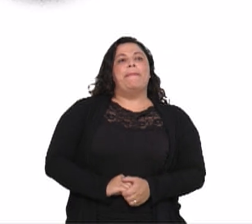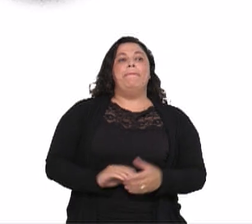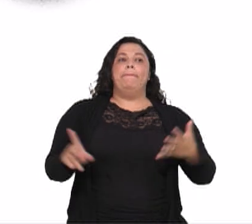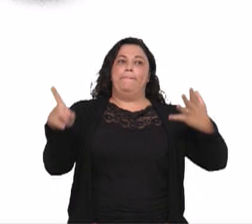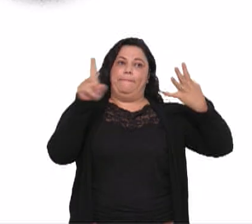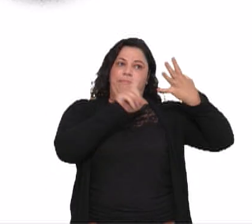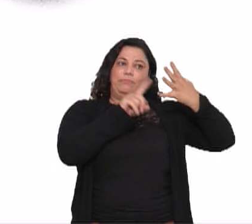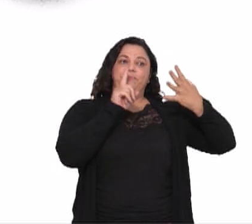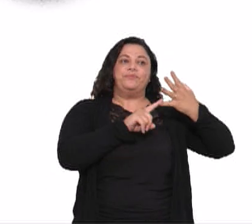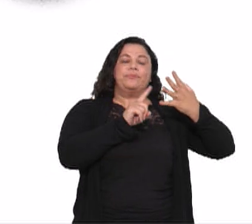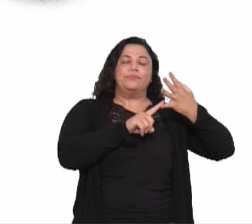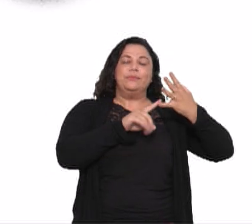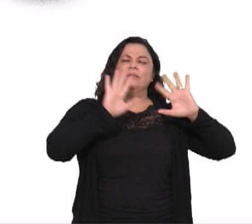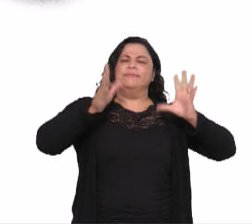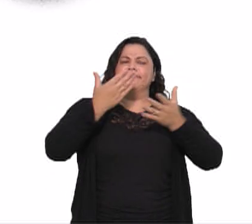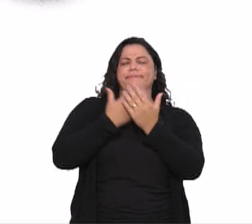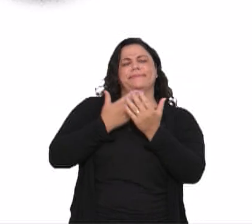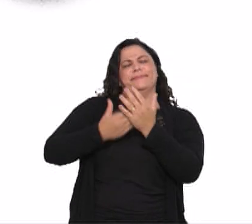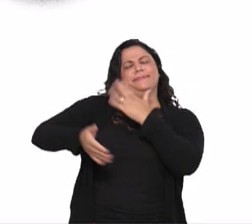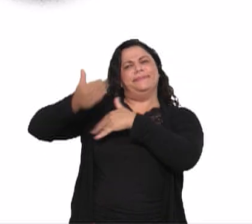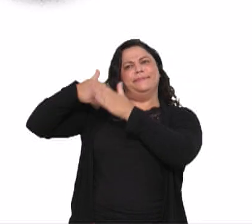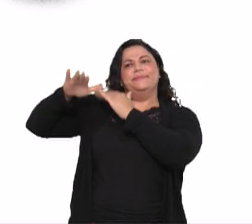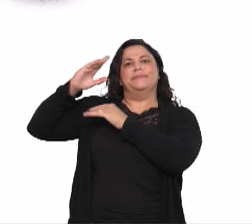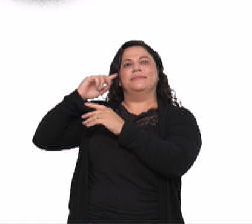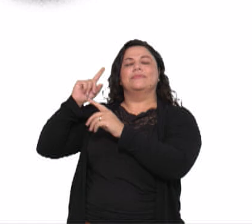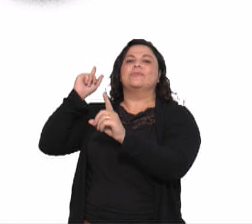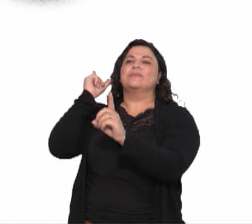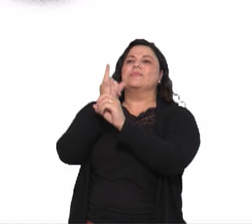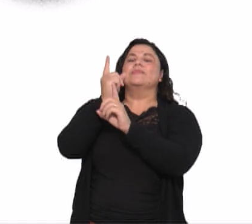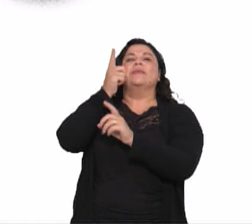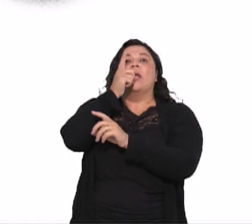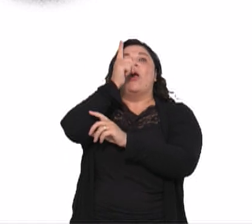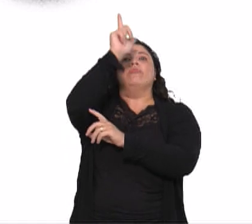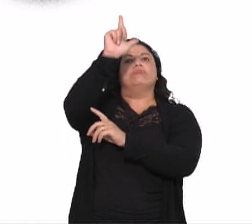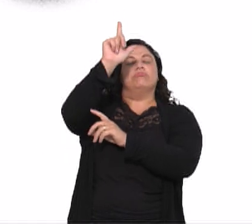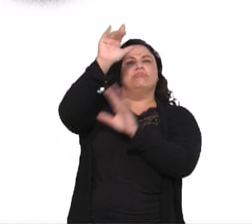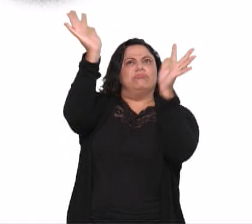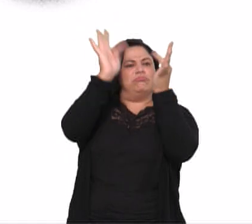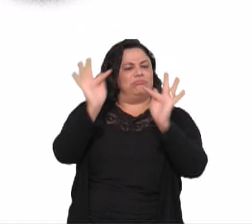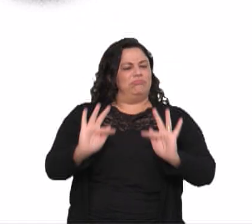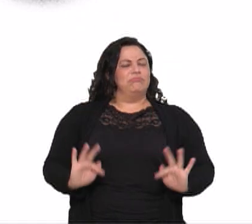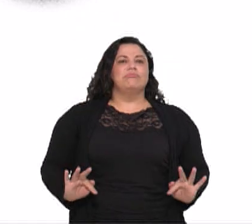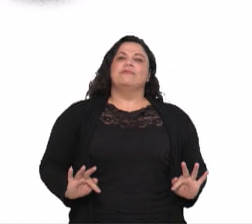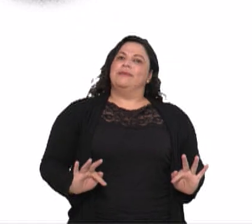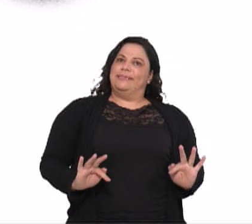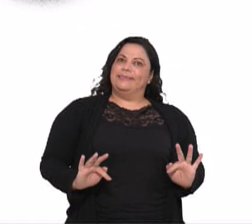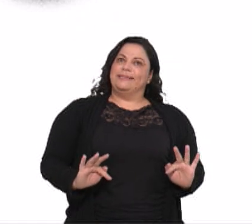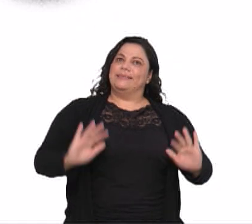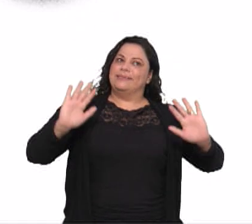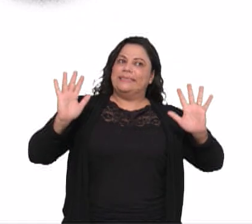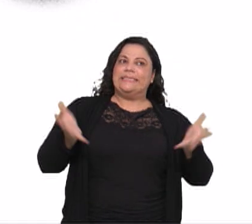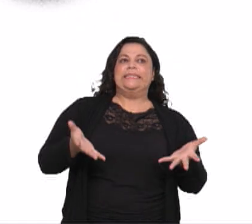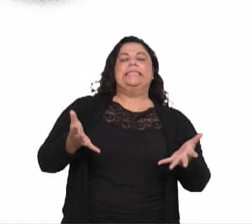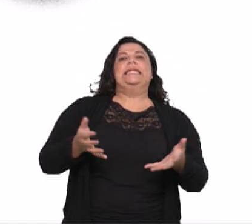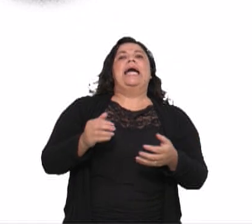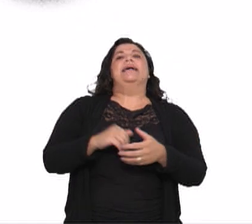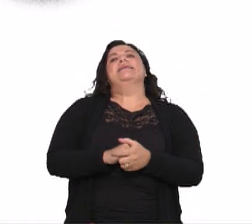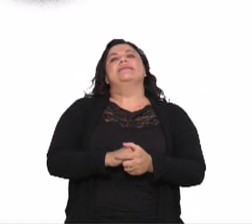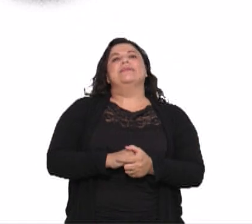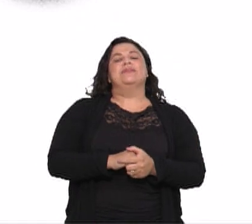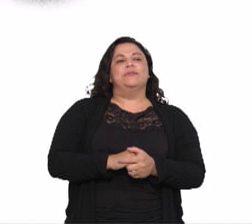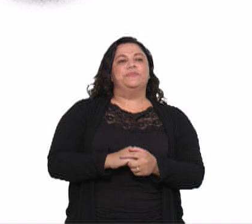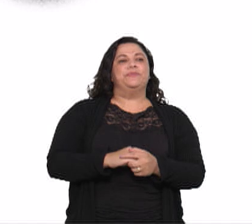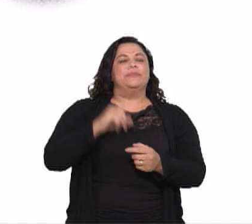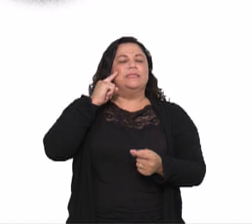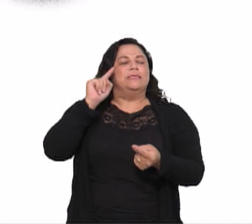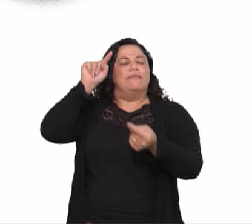que nós vimos na aula passada, o alcance da felicidade. Felicidade, para filósofos como Platão ou Aristóteles, que nós vemos na sequência, eles